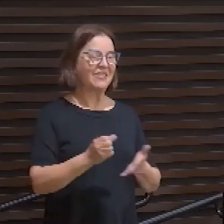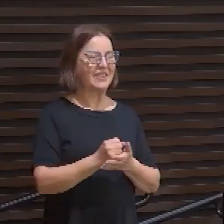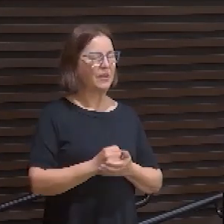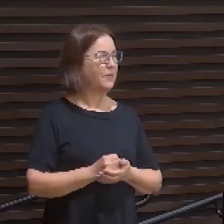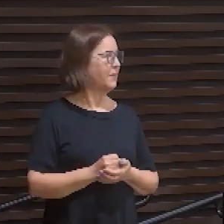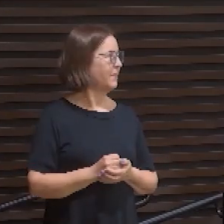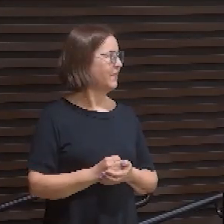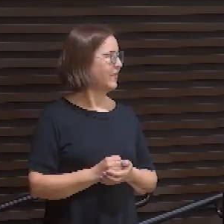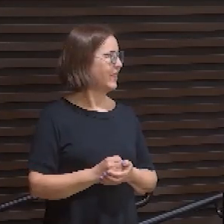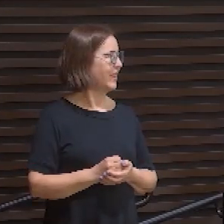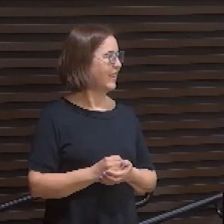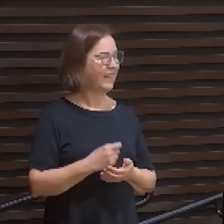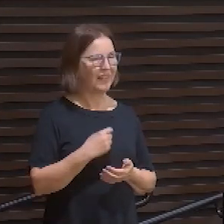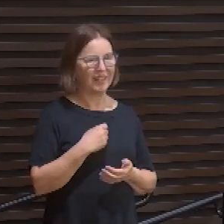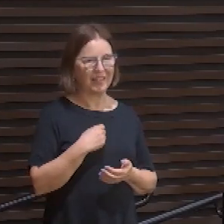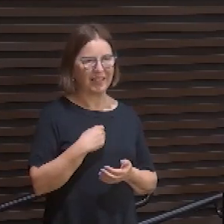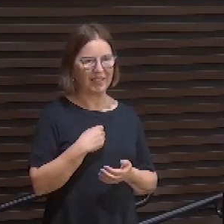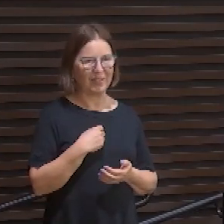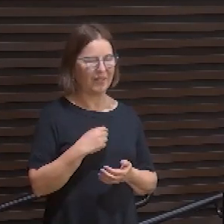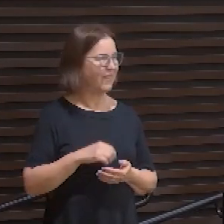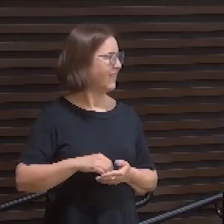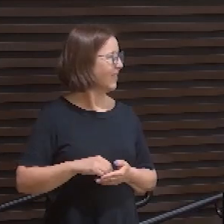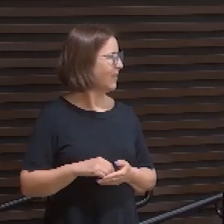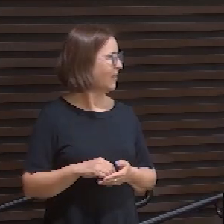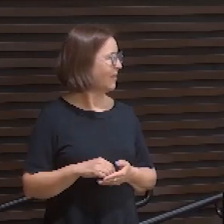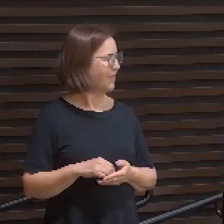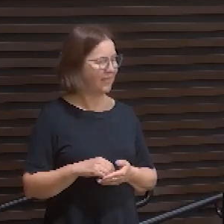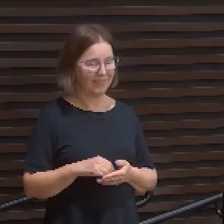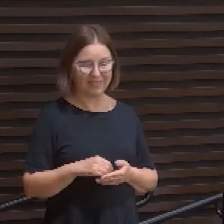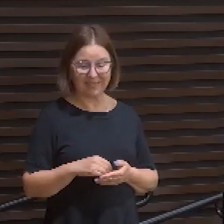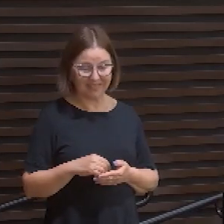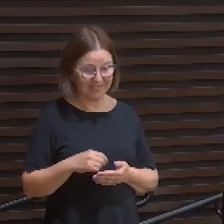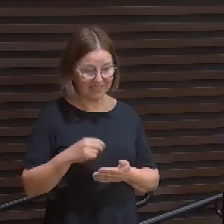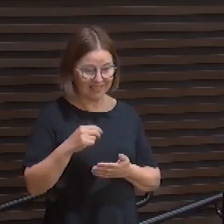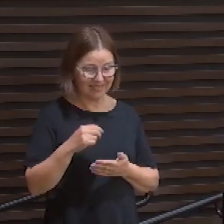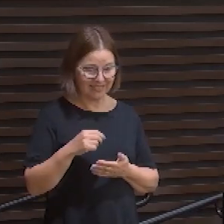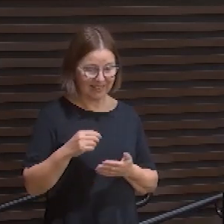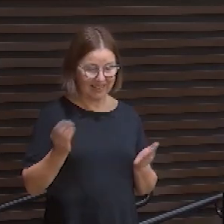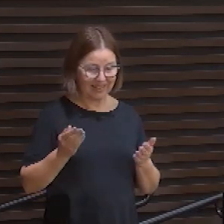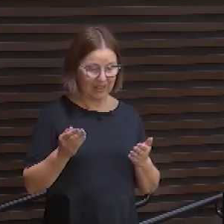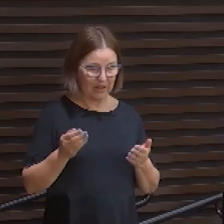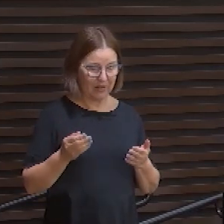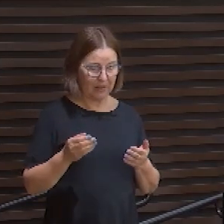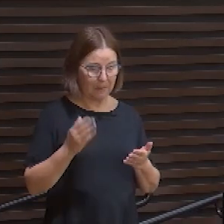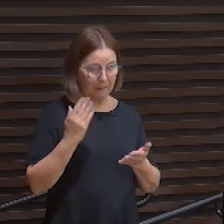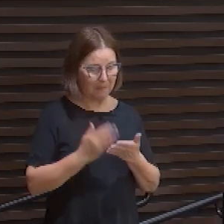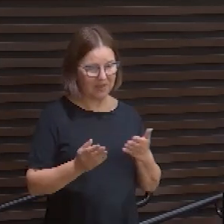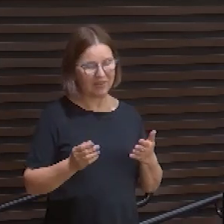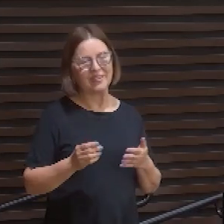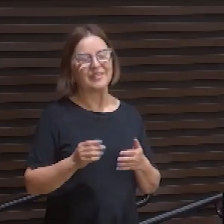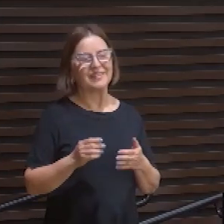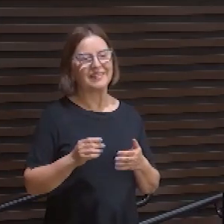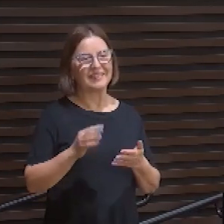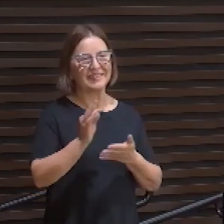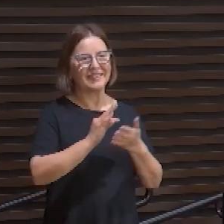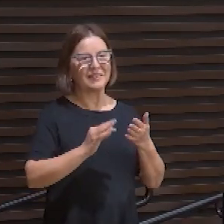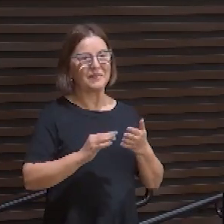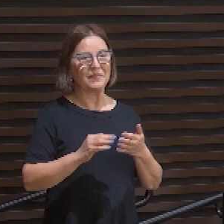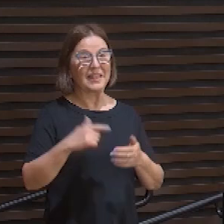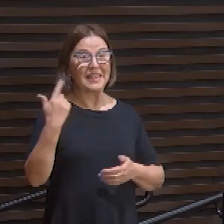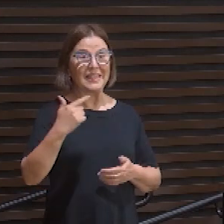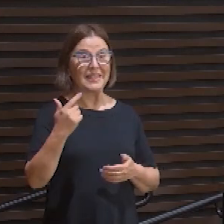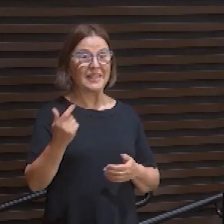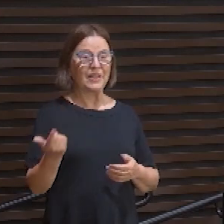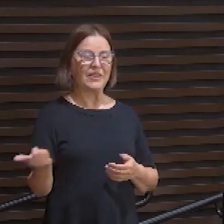fui tão bem, agora me perdi. A segunda vinda de Cristo e a esperança do crente.